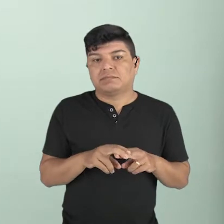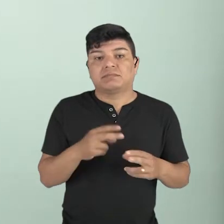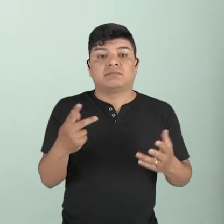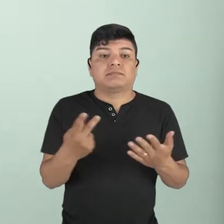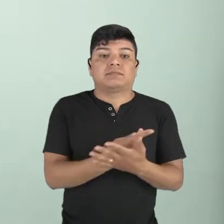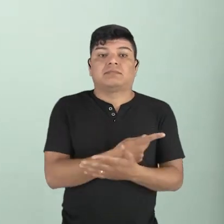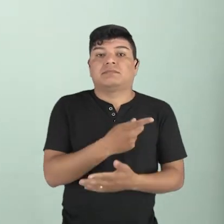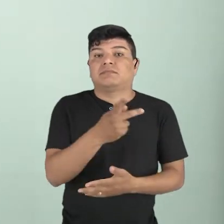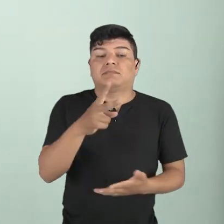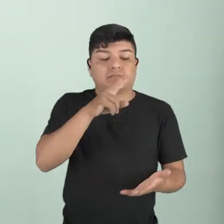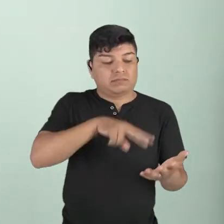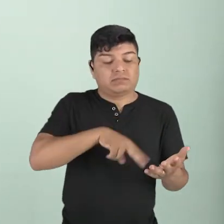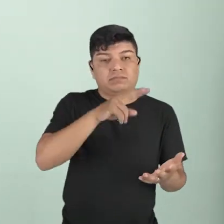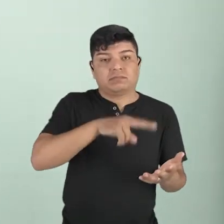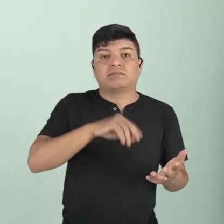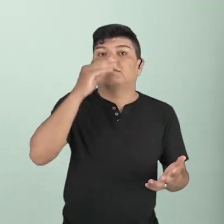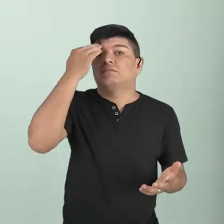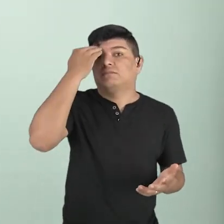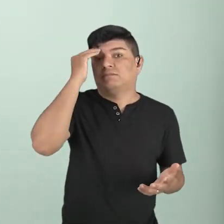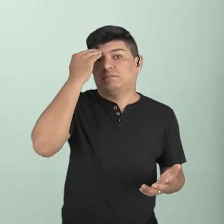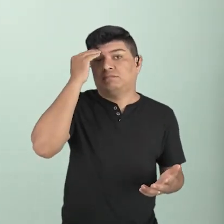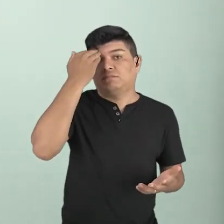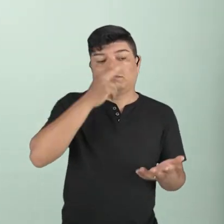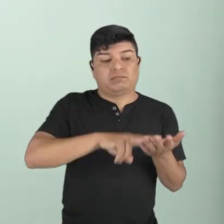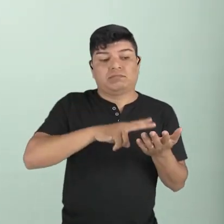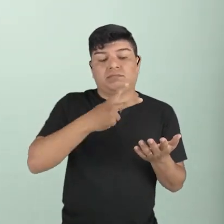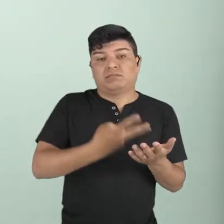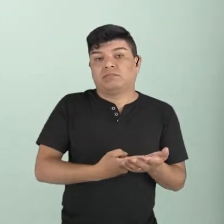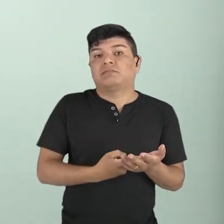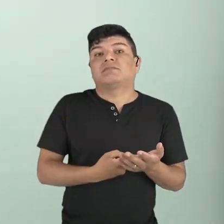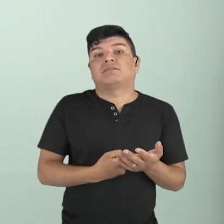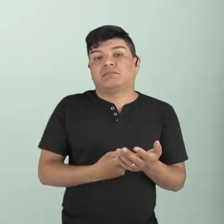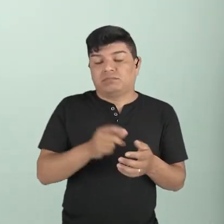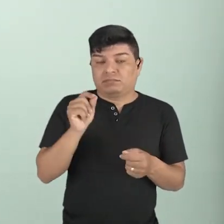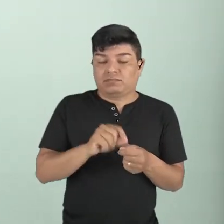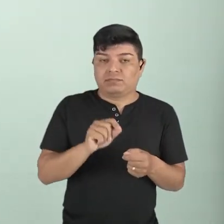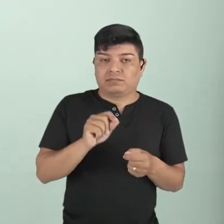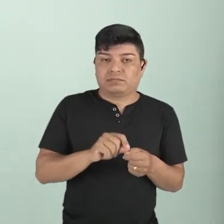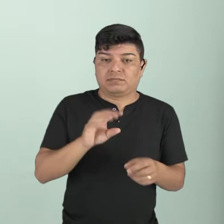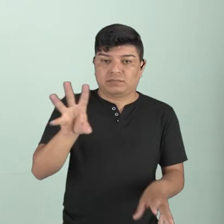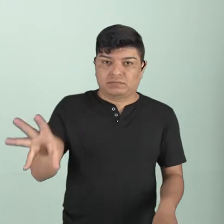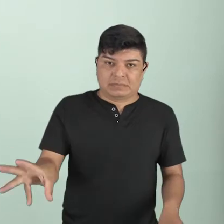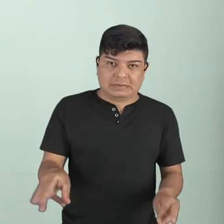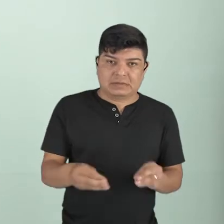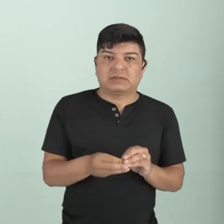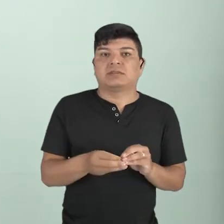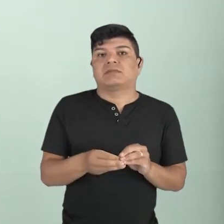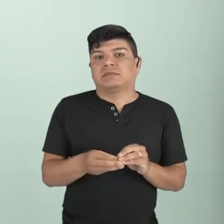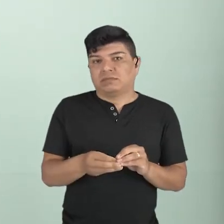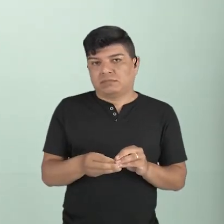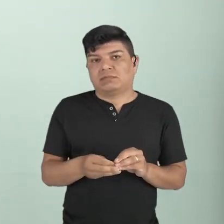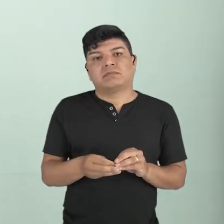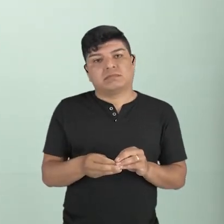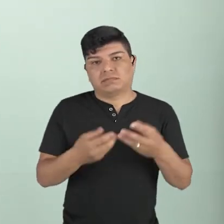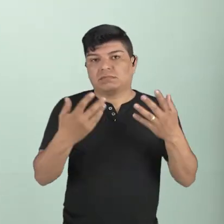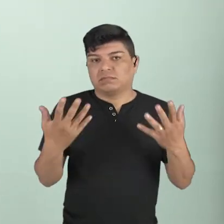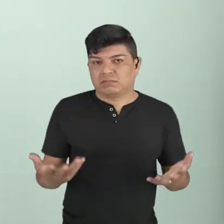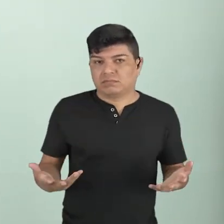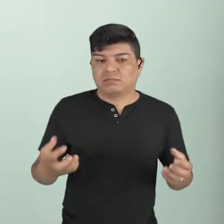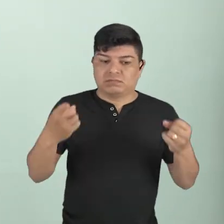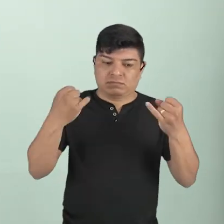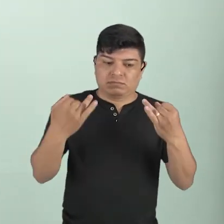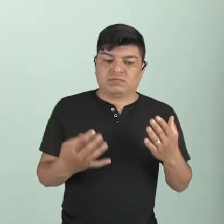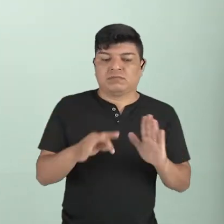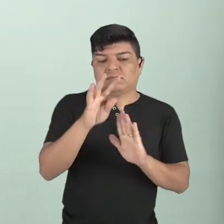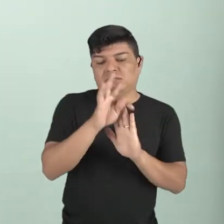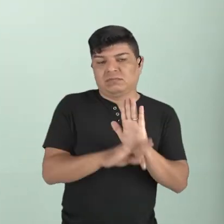acontece quando você lê, entende, interpreta e faz aquele resumão, né? Que é sucinto, falando sobre o que o